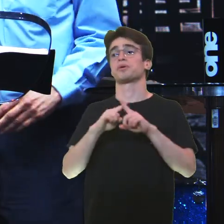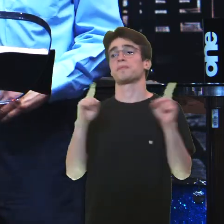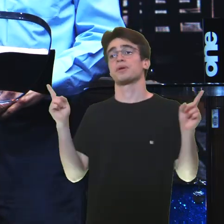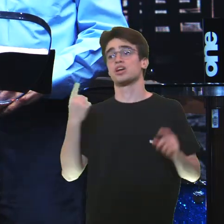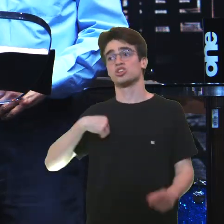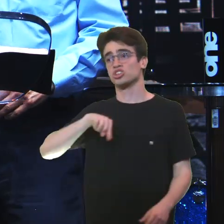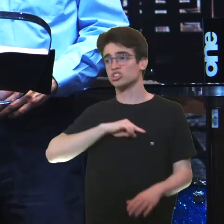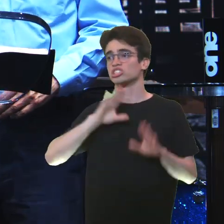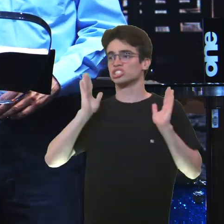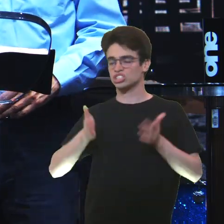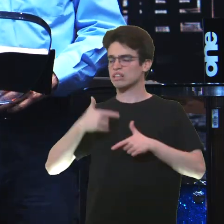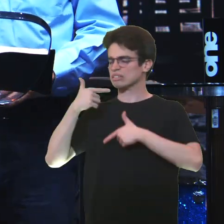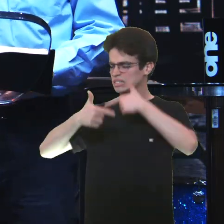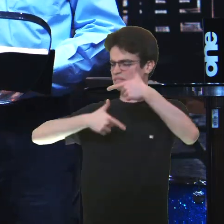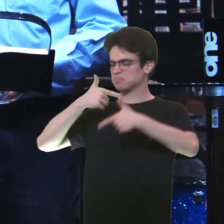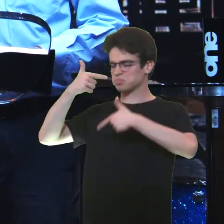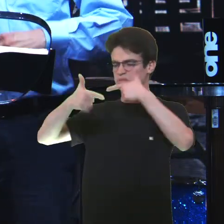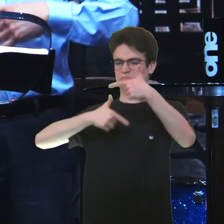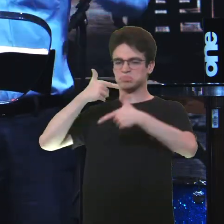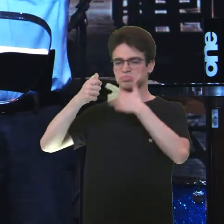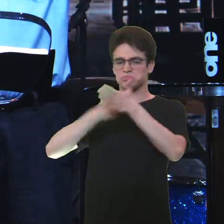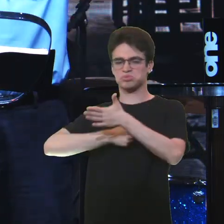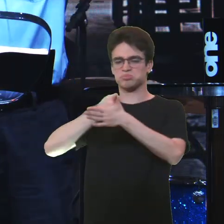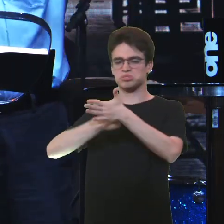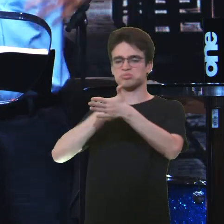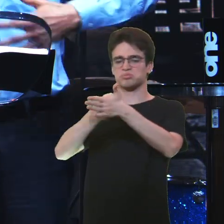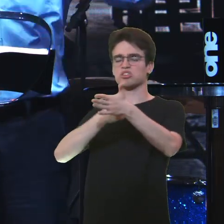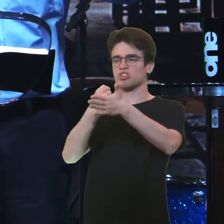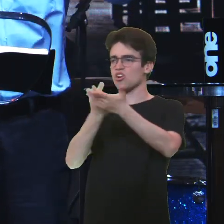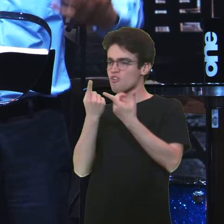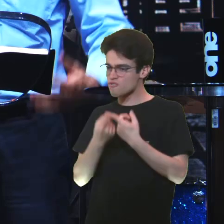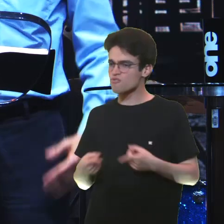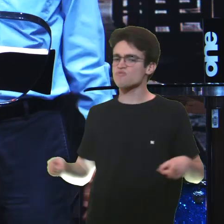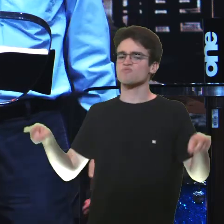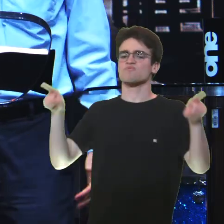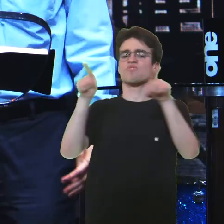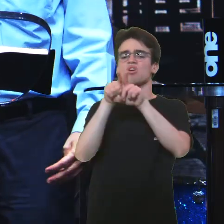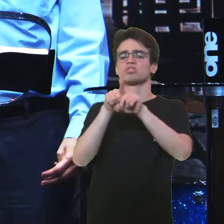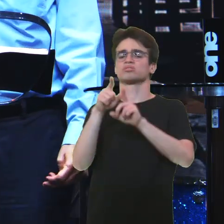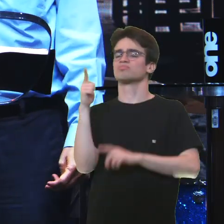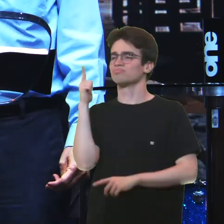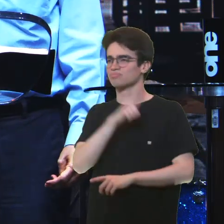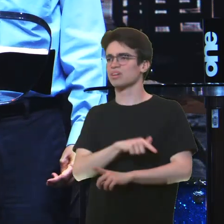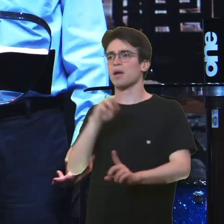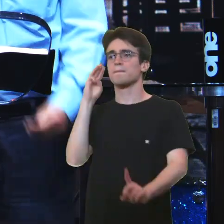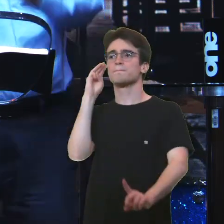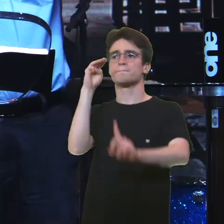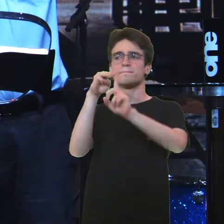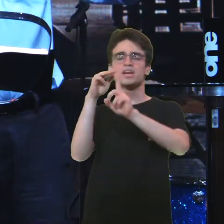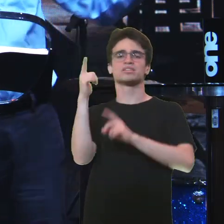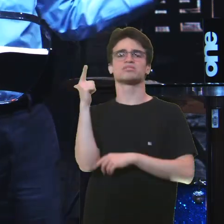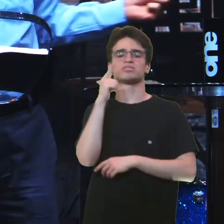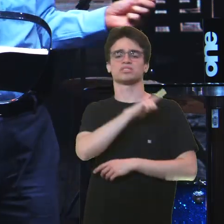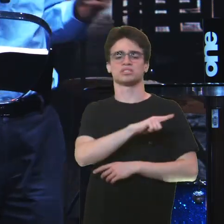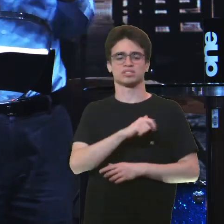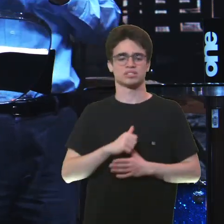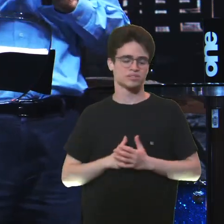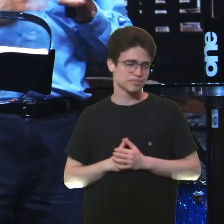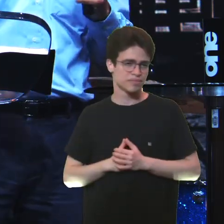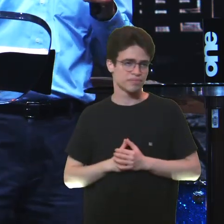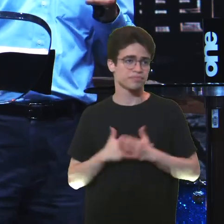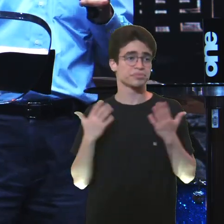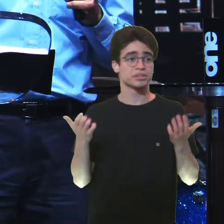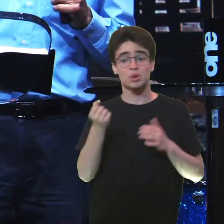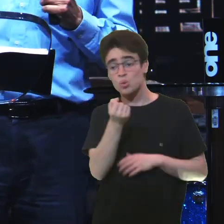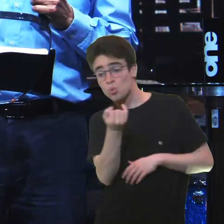estamos retomarlo trabalhando para tentar retomar y poder llegar a e esa poder meta. chegar a essa meta. No sé cuánto tiempo nos